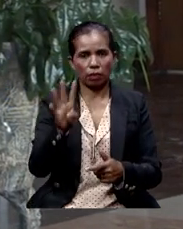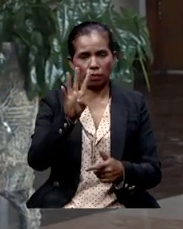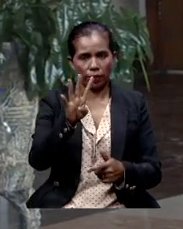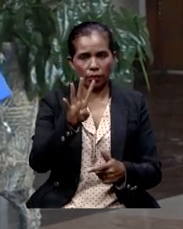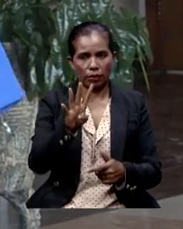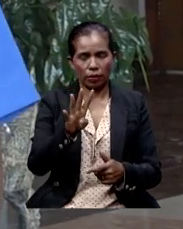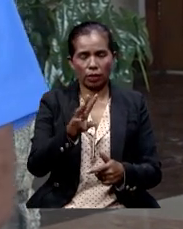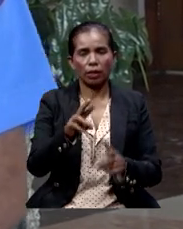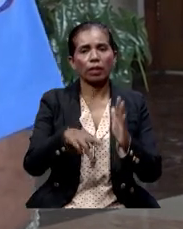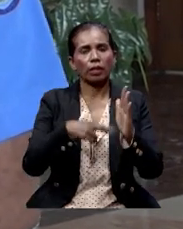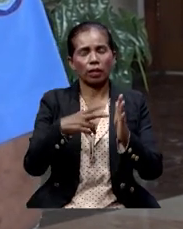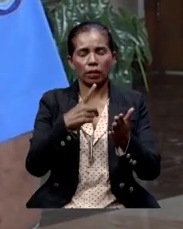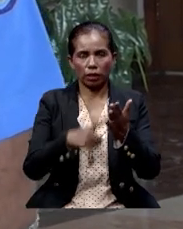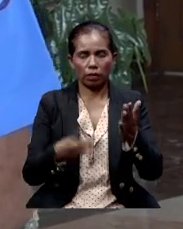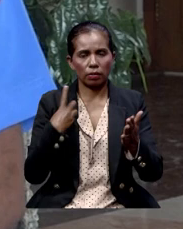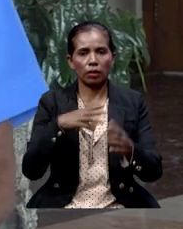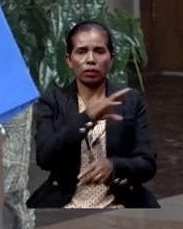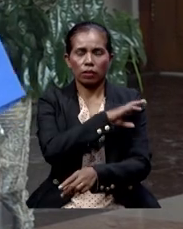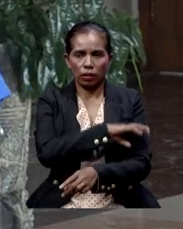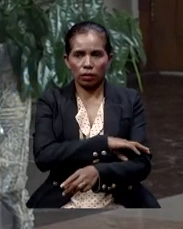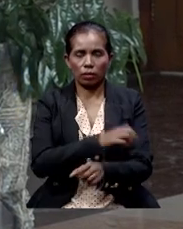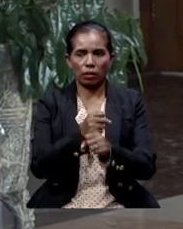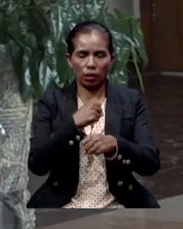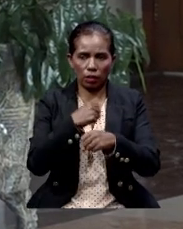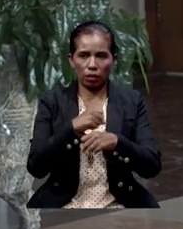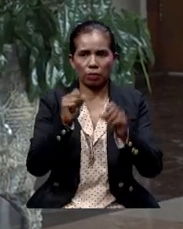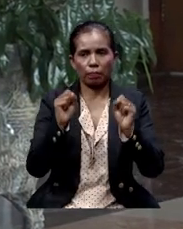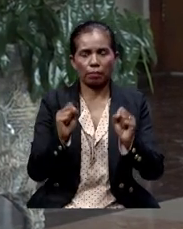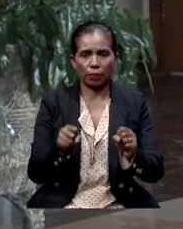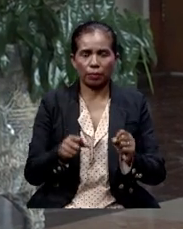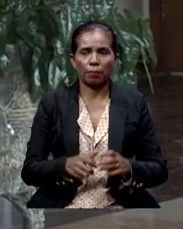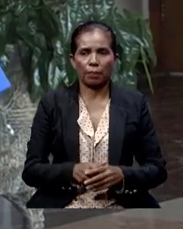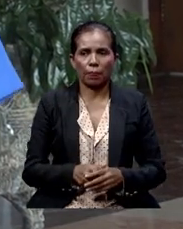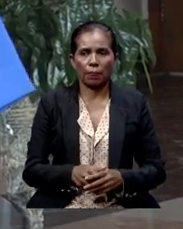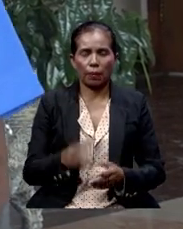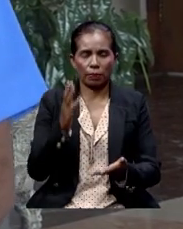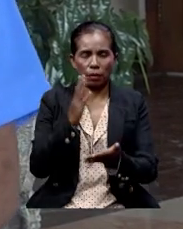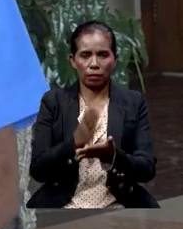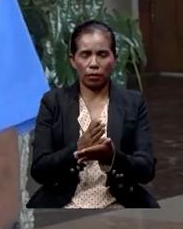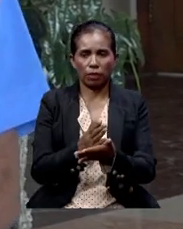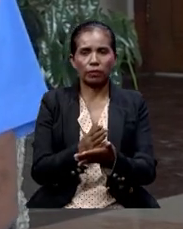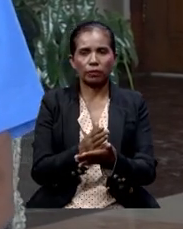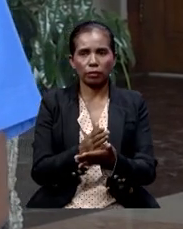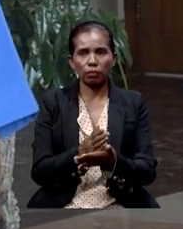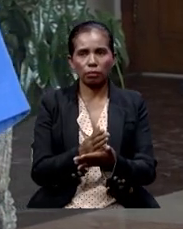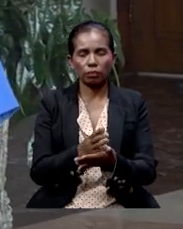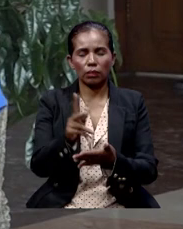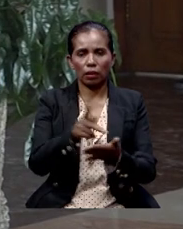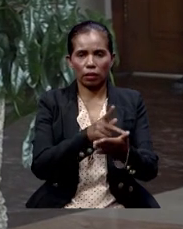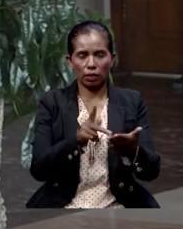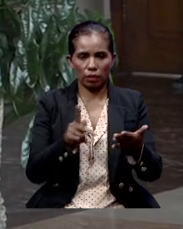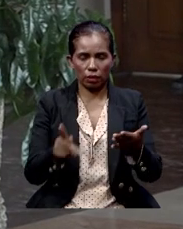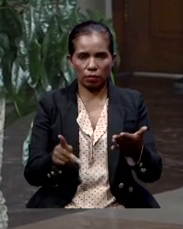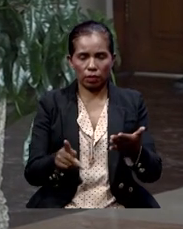2024 nian, medidas serem maca parte segurança nian, halo atunune bele prevene crime